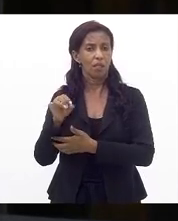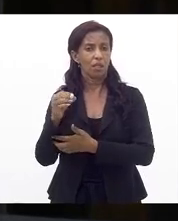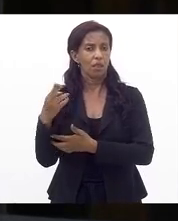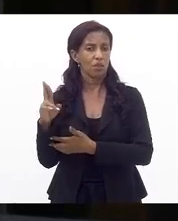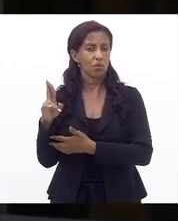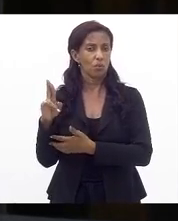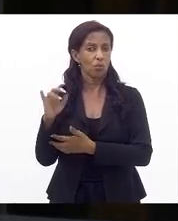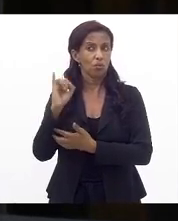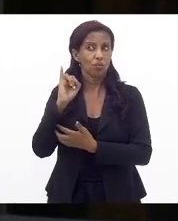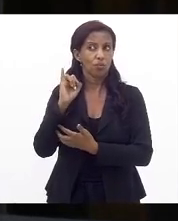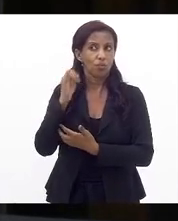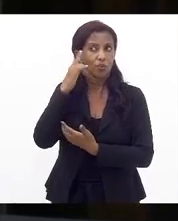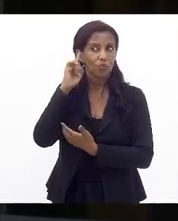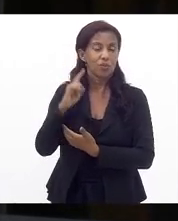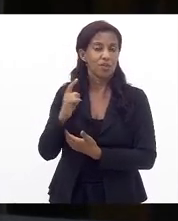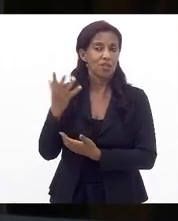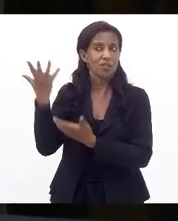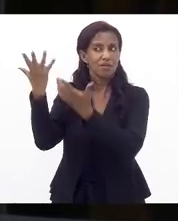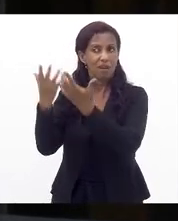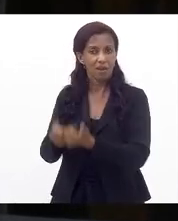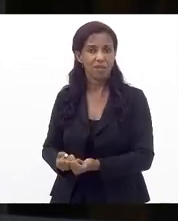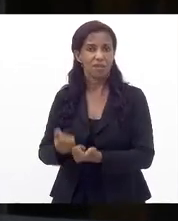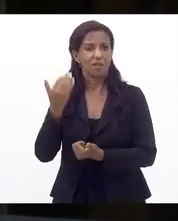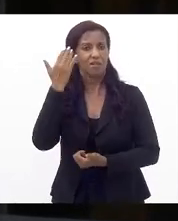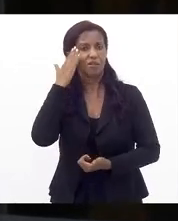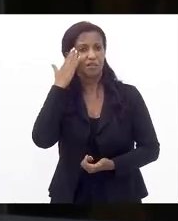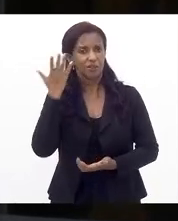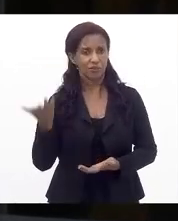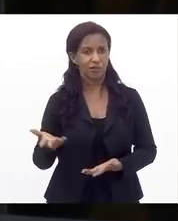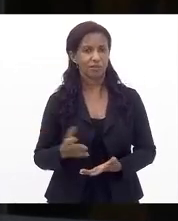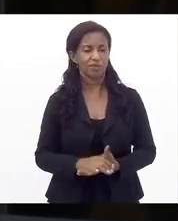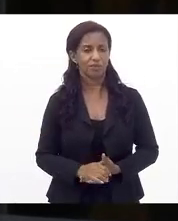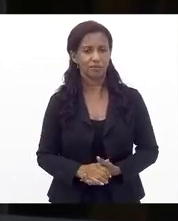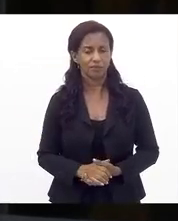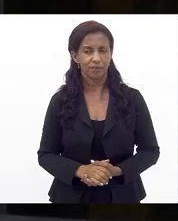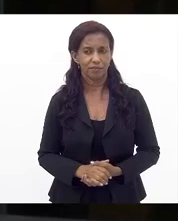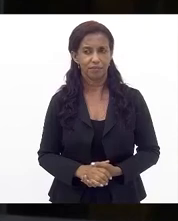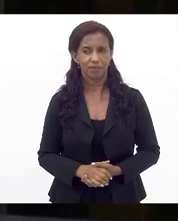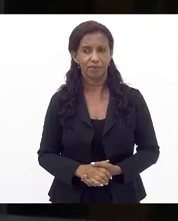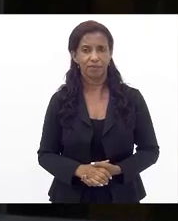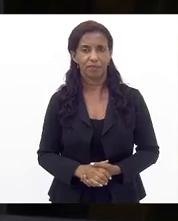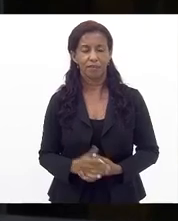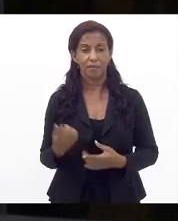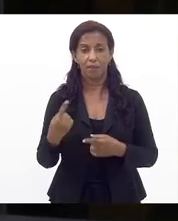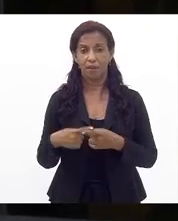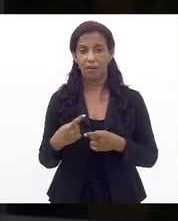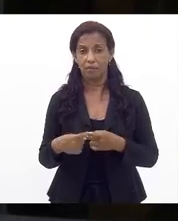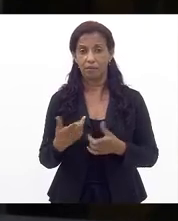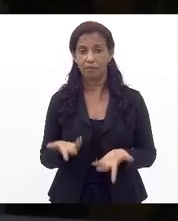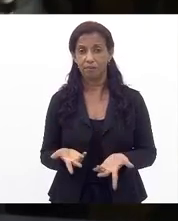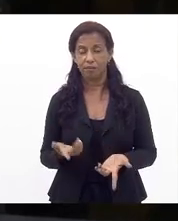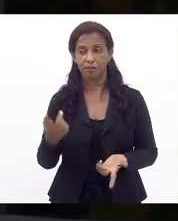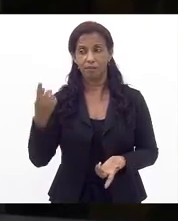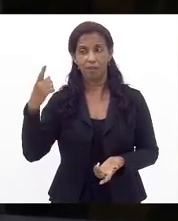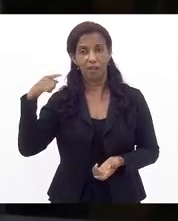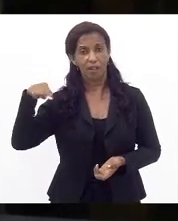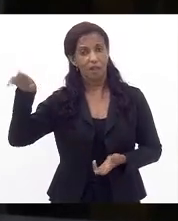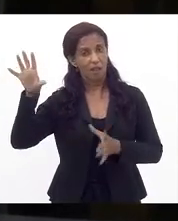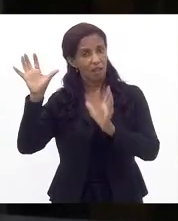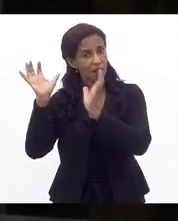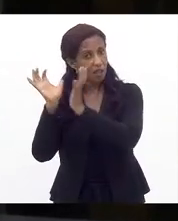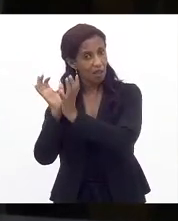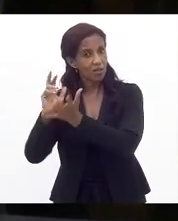aceitará e esse nosso entendimento é porque eles têm